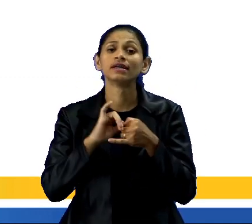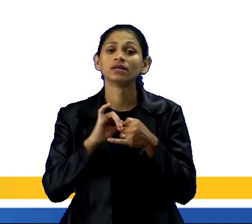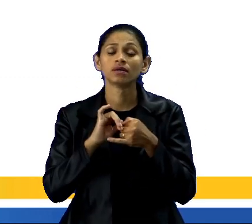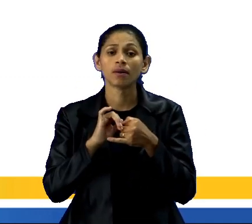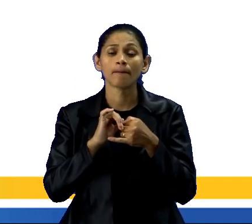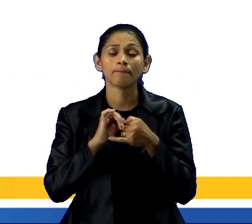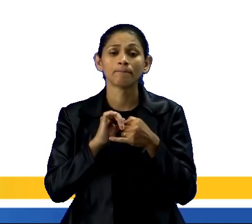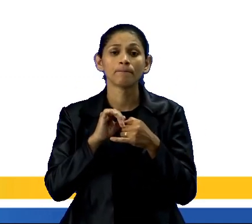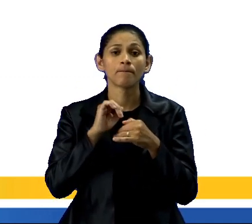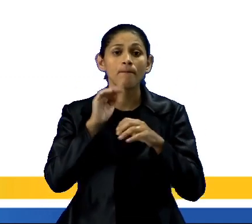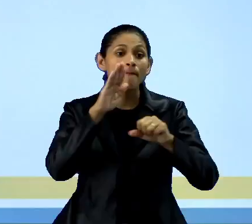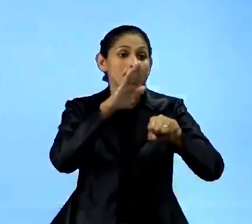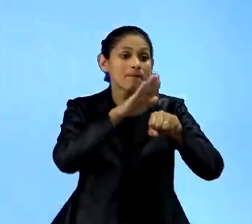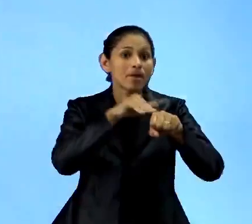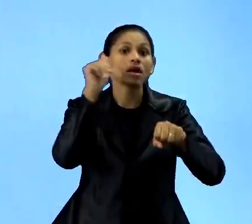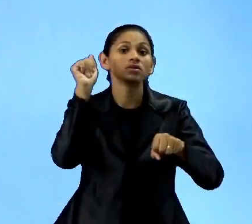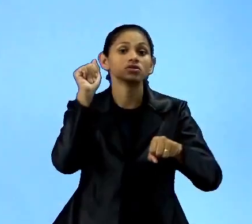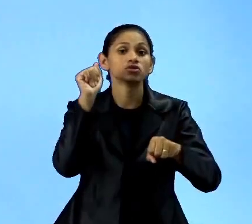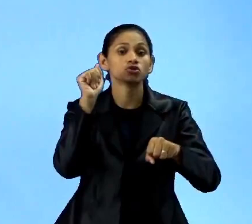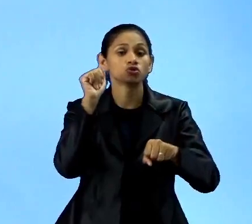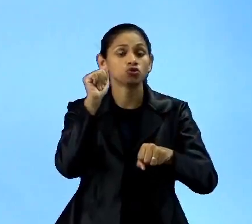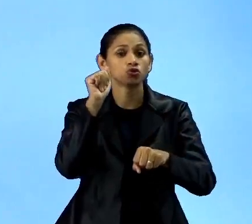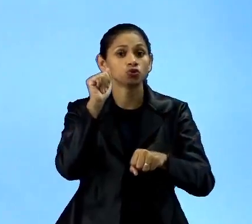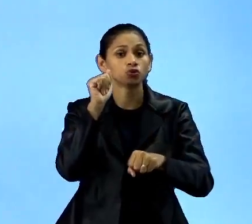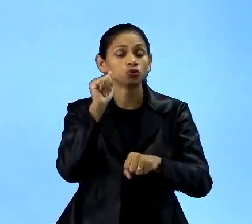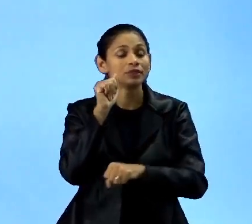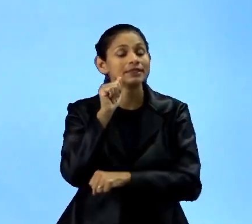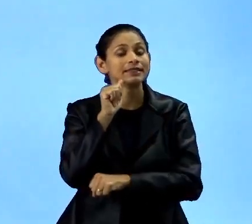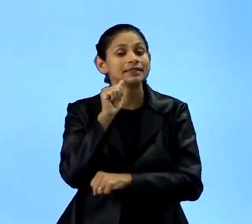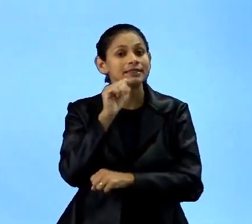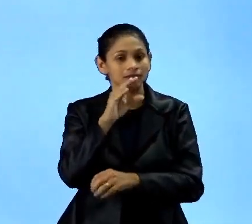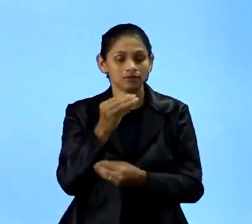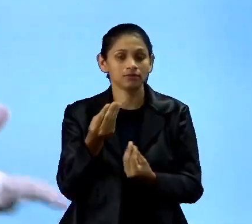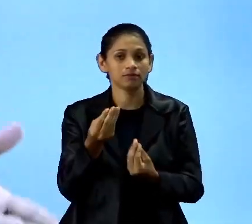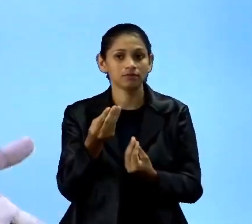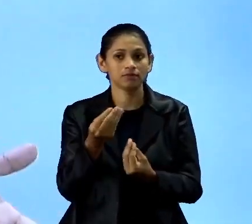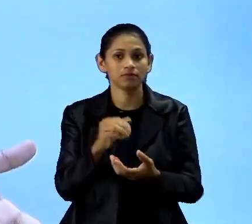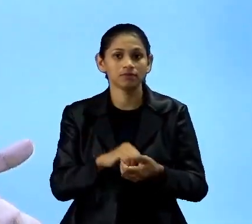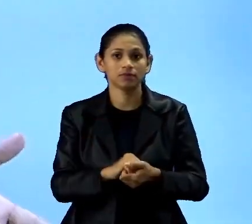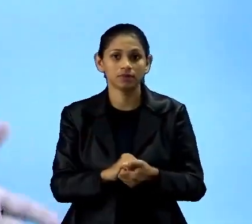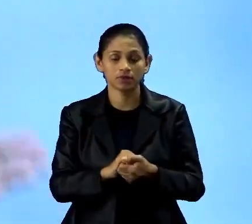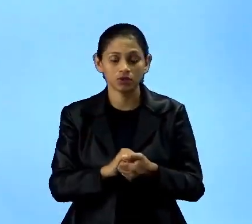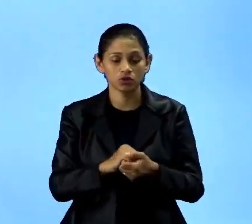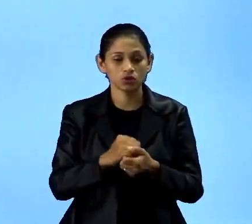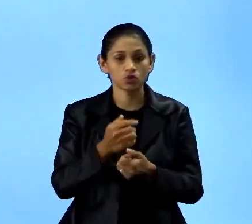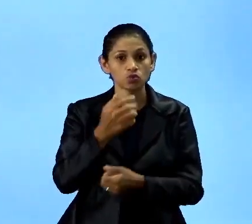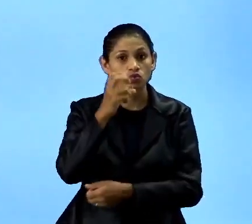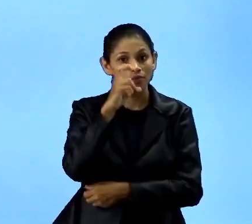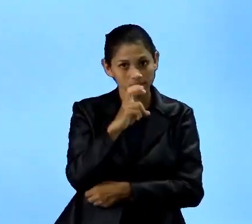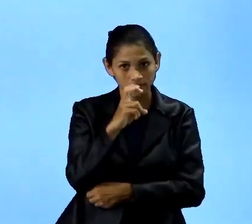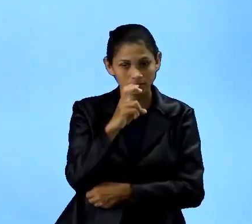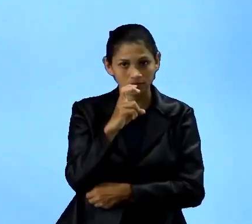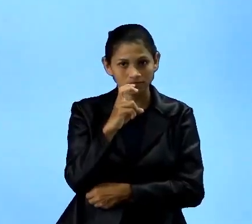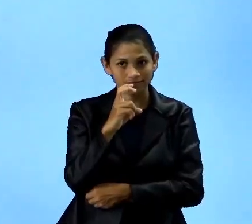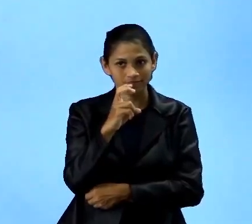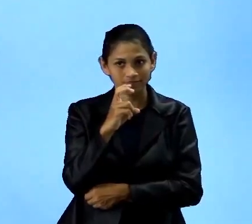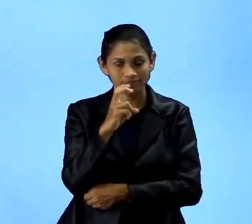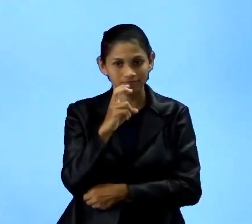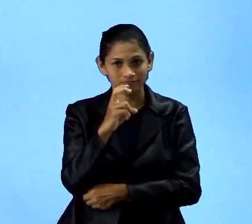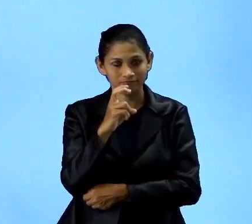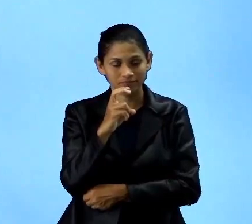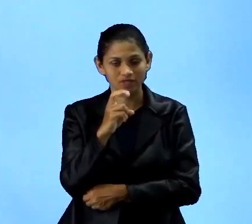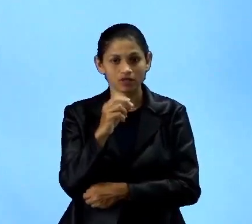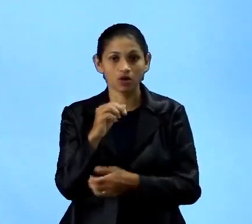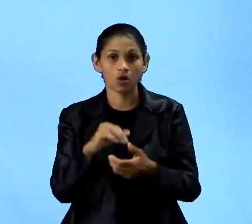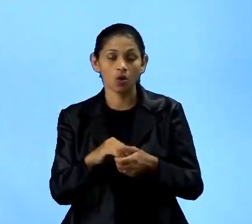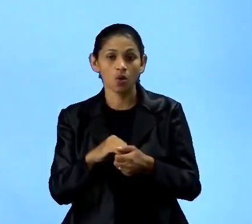pega um emprestado do 5. Só que esse 1 emprestado do 5, ele vem como